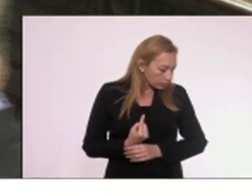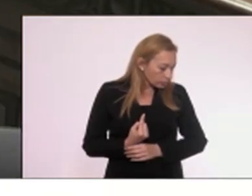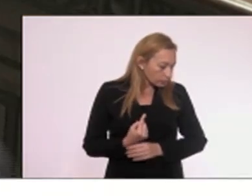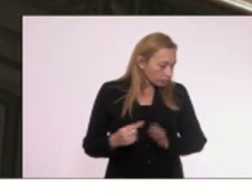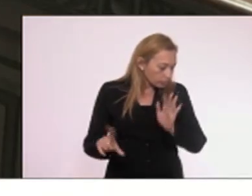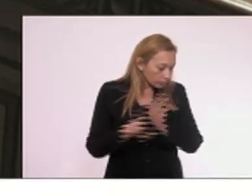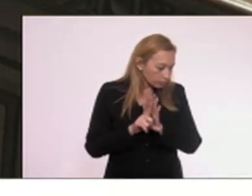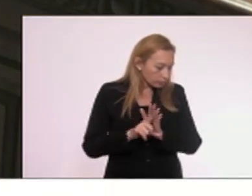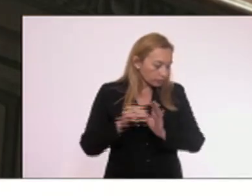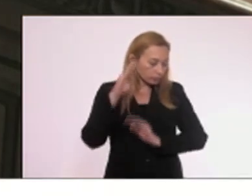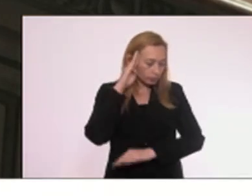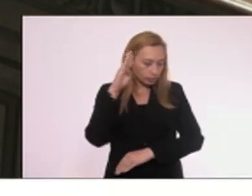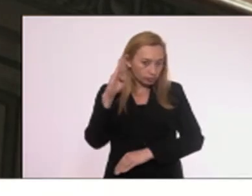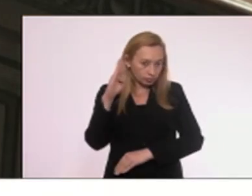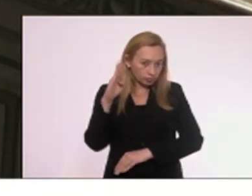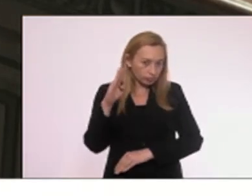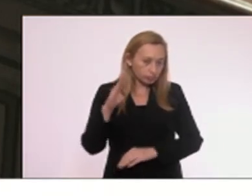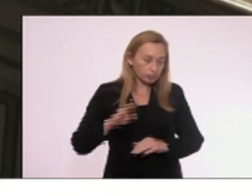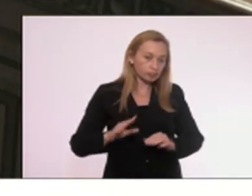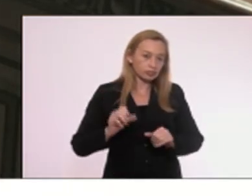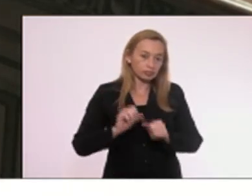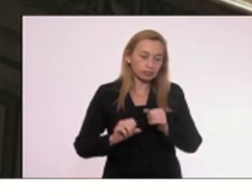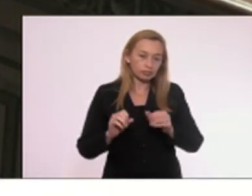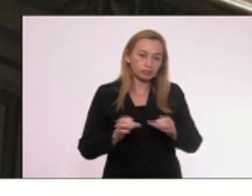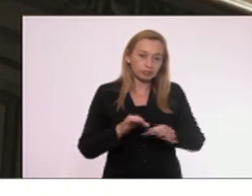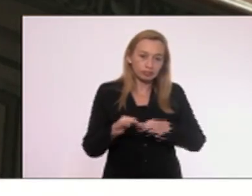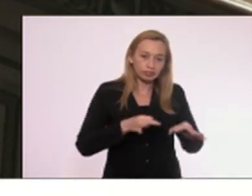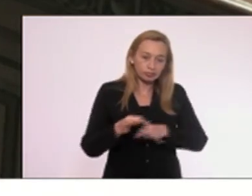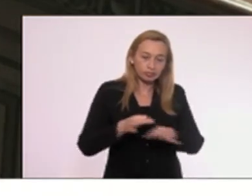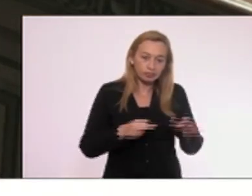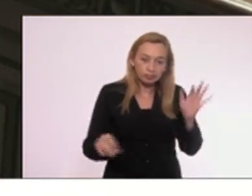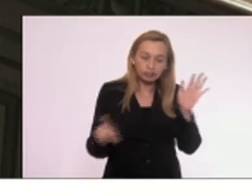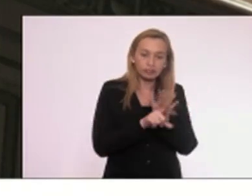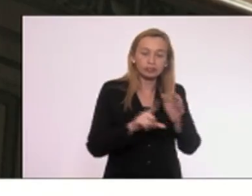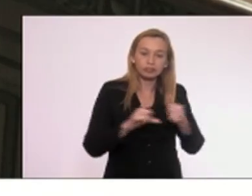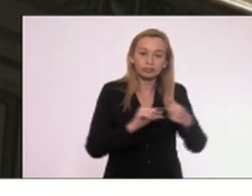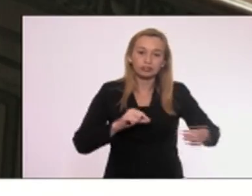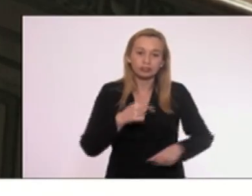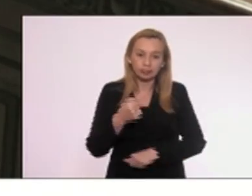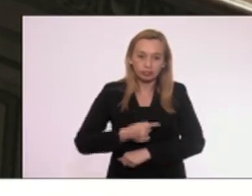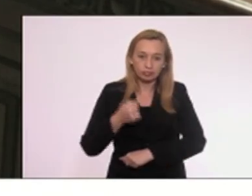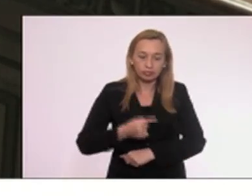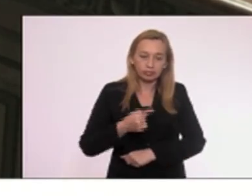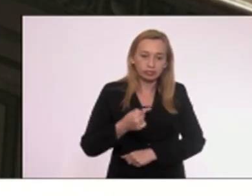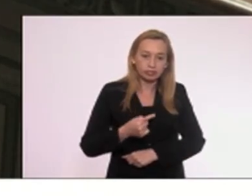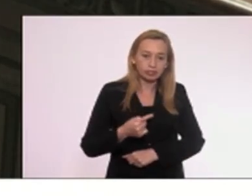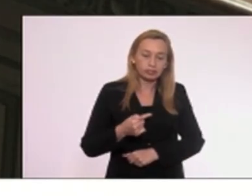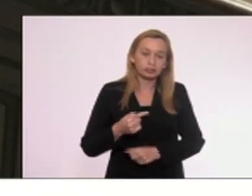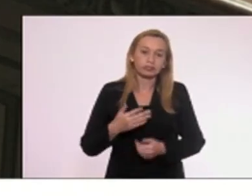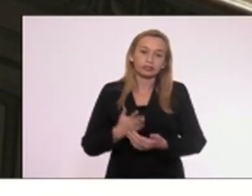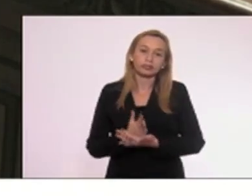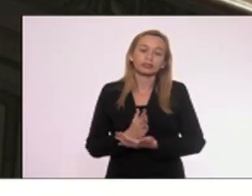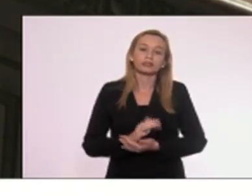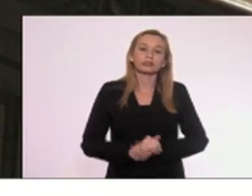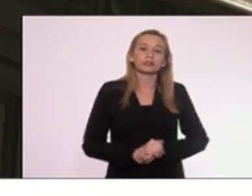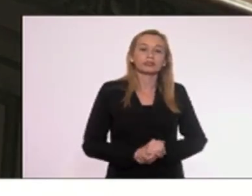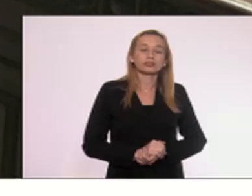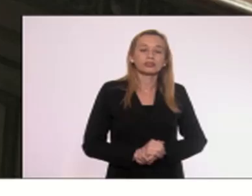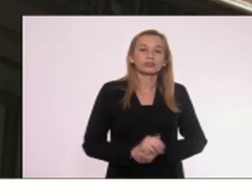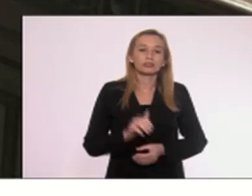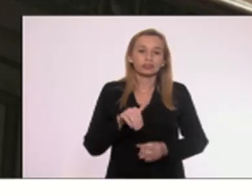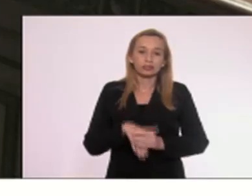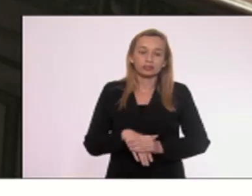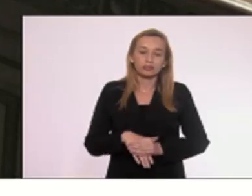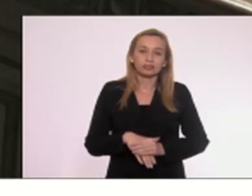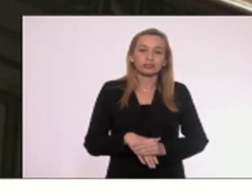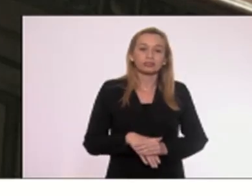orçamentária específica para a realização do programa disposto nesta lei. Artigo 7º. Esta lei entra em vigor na data de sua publicação. É o voto